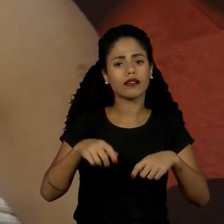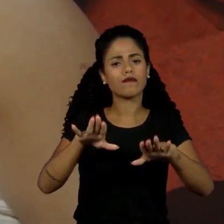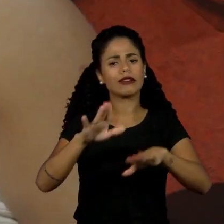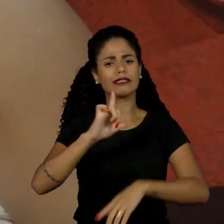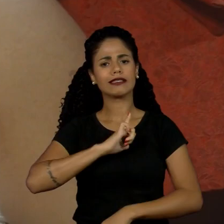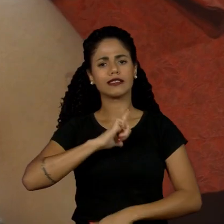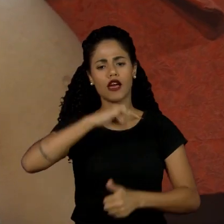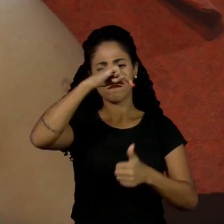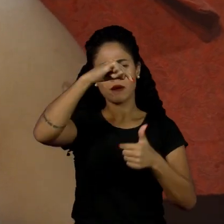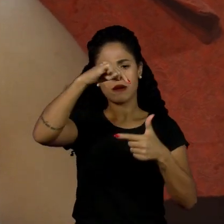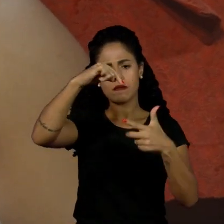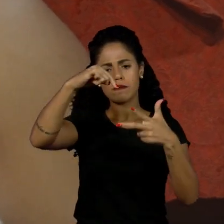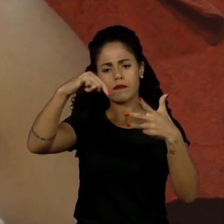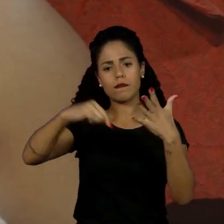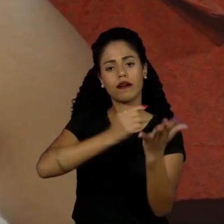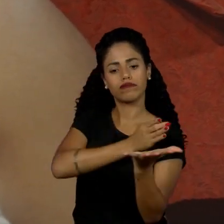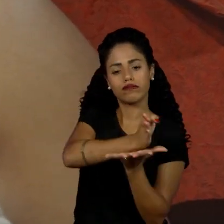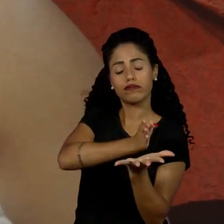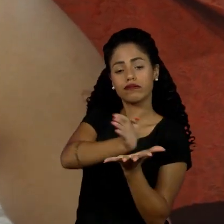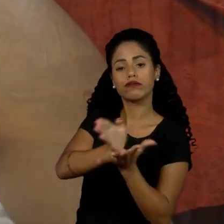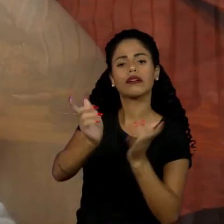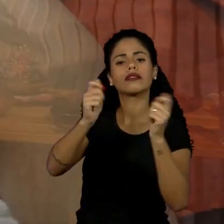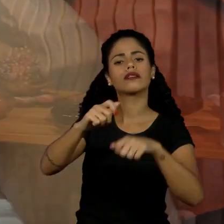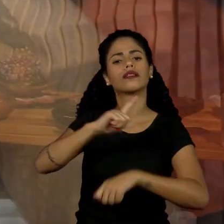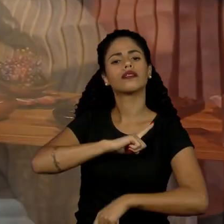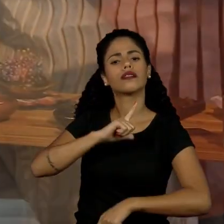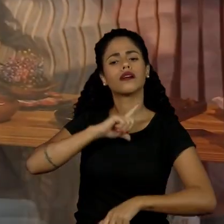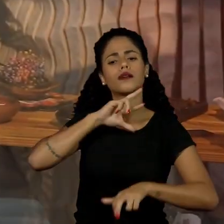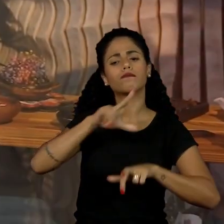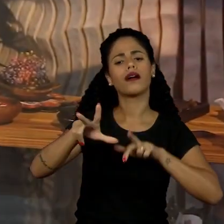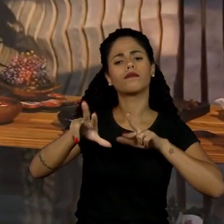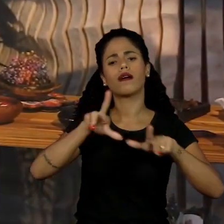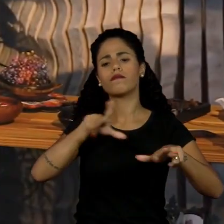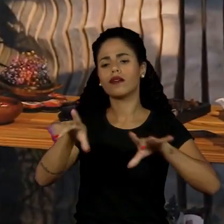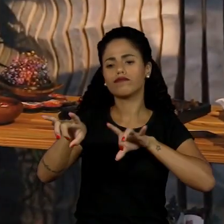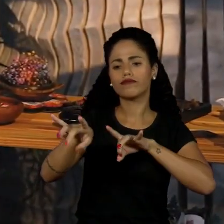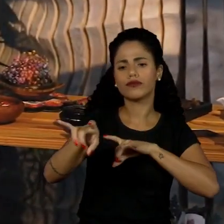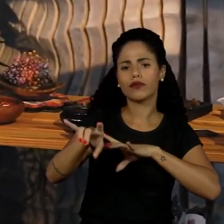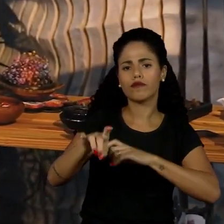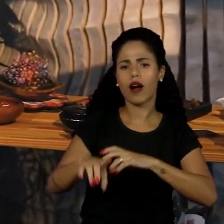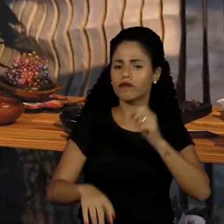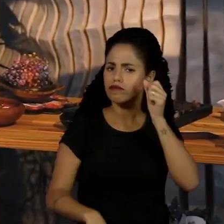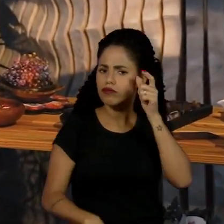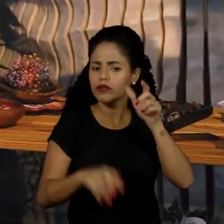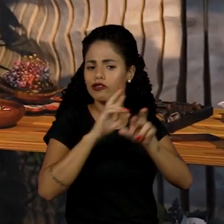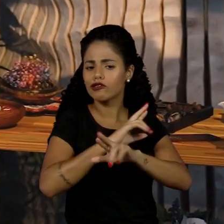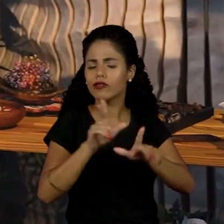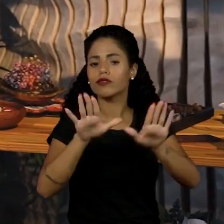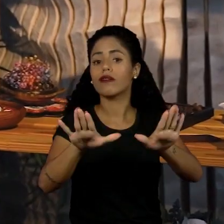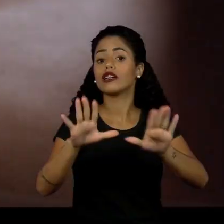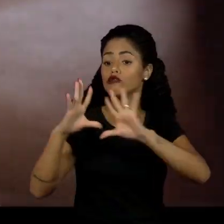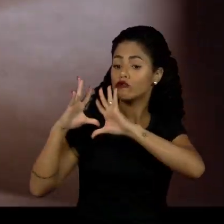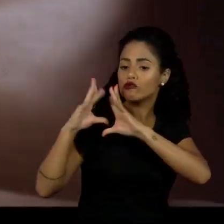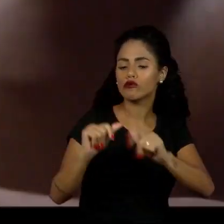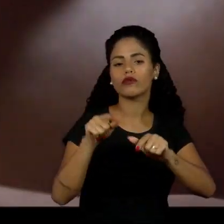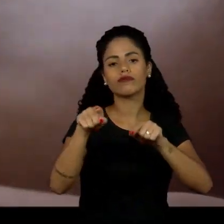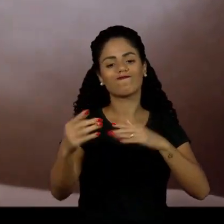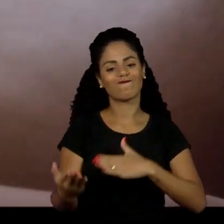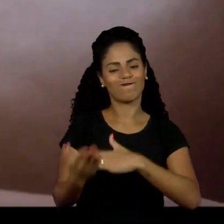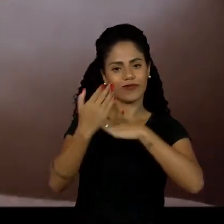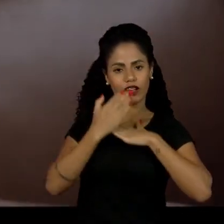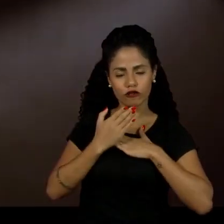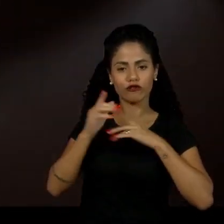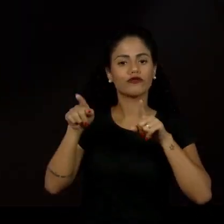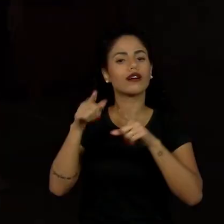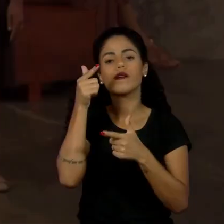Existem várias vertentes de terapia que se baseiam em diferentes conceitos e técnicas. Porém, todas elas ajudam a